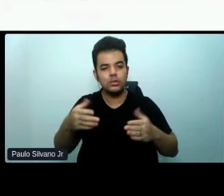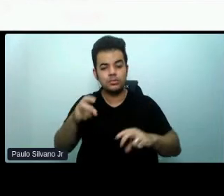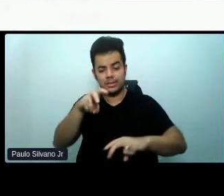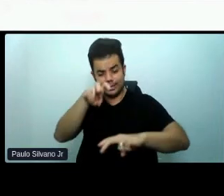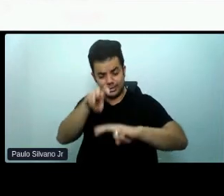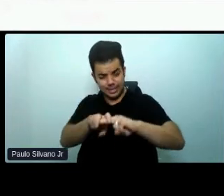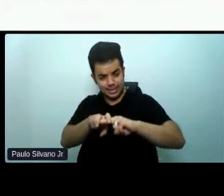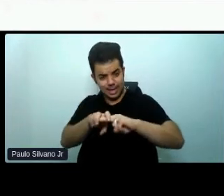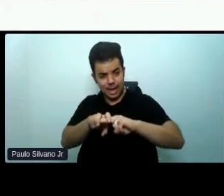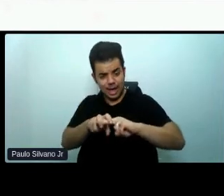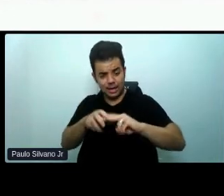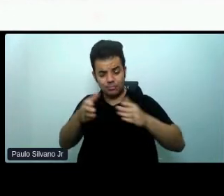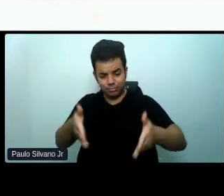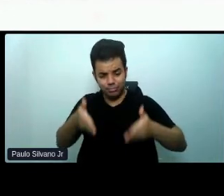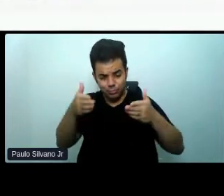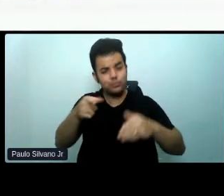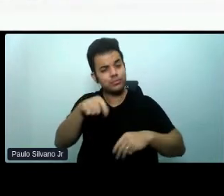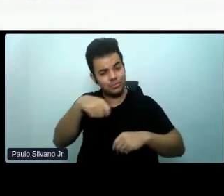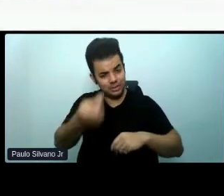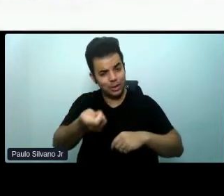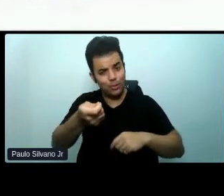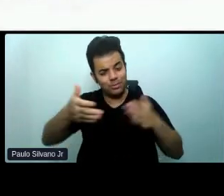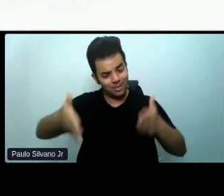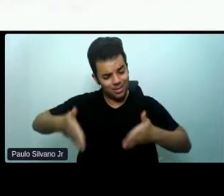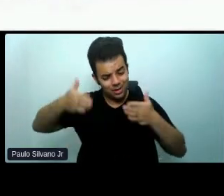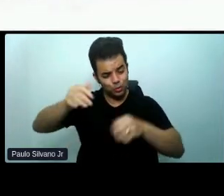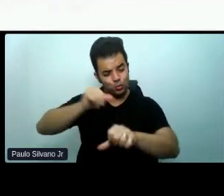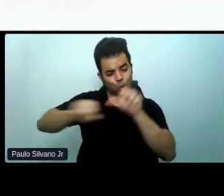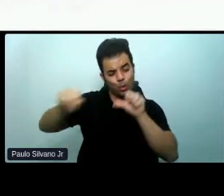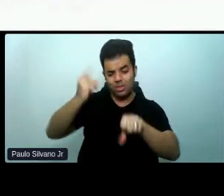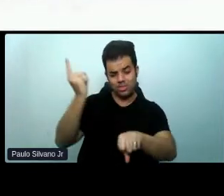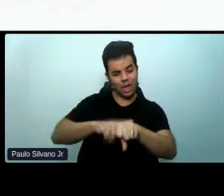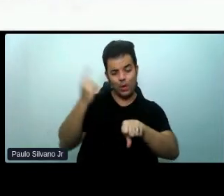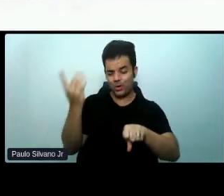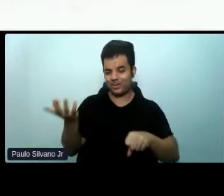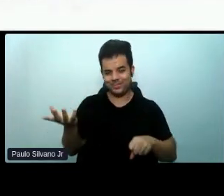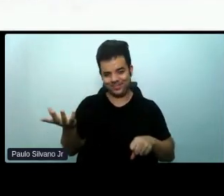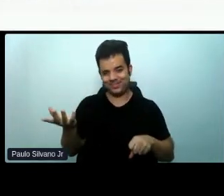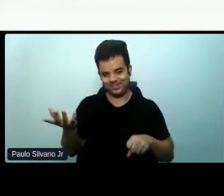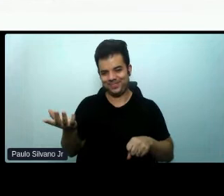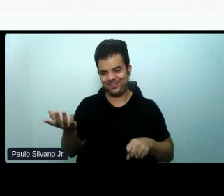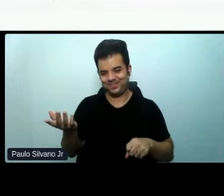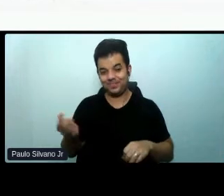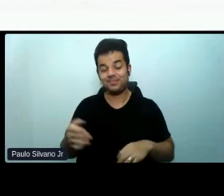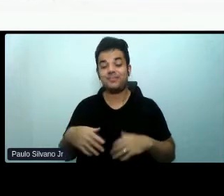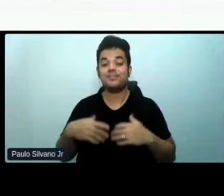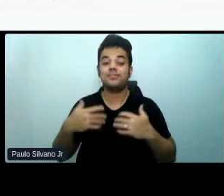sentar na cadeira de rodas, você é um cadeirante, certo? Então,